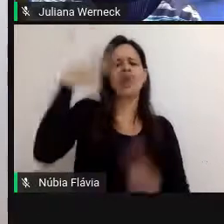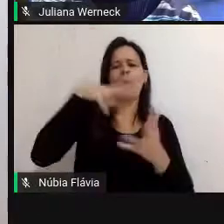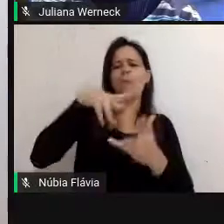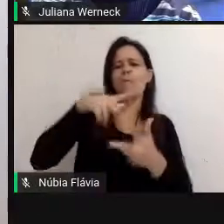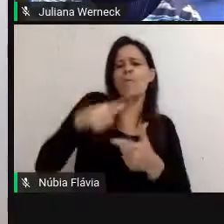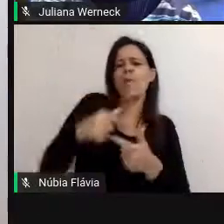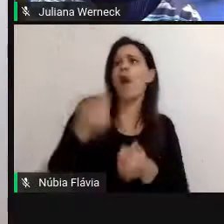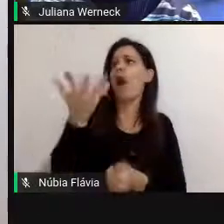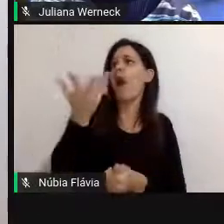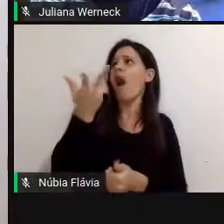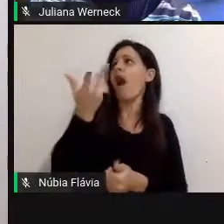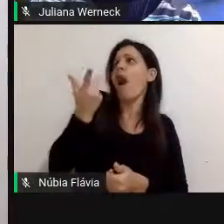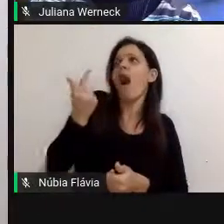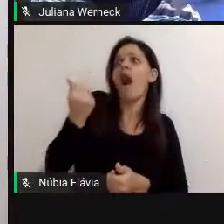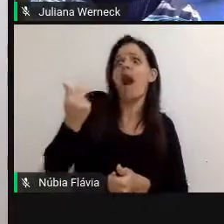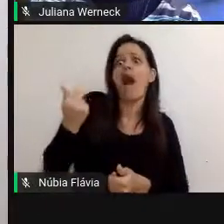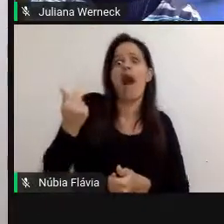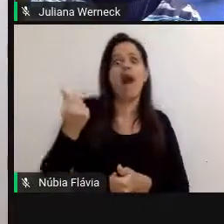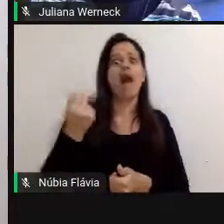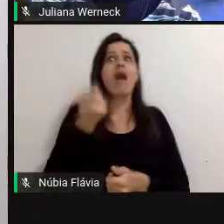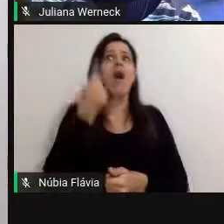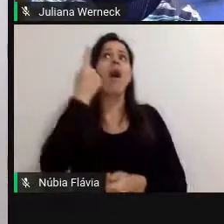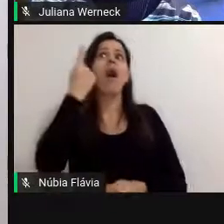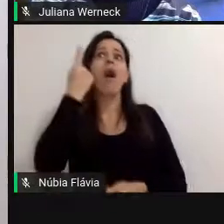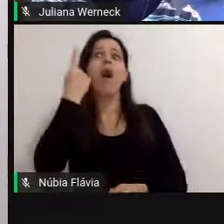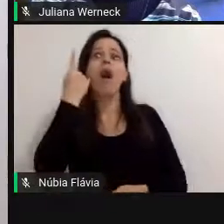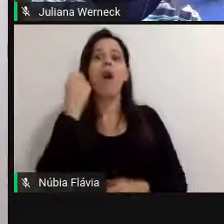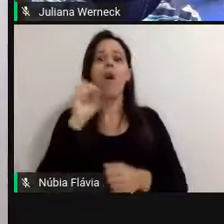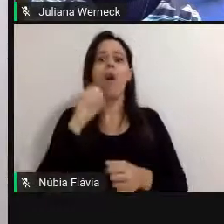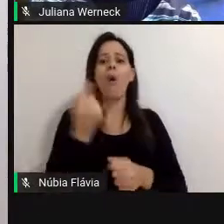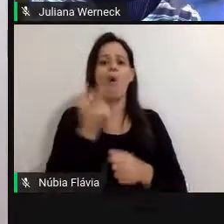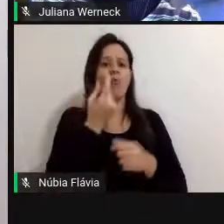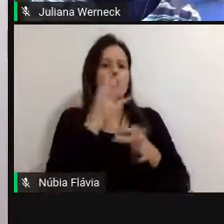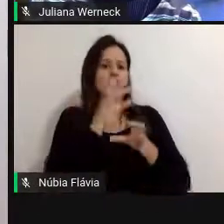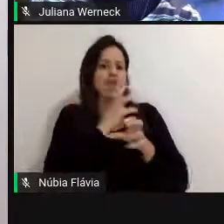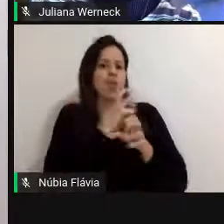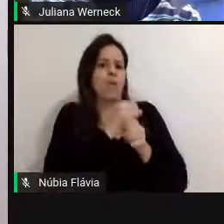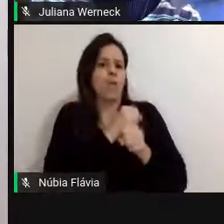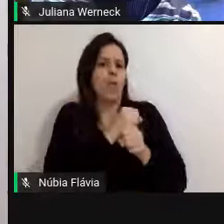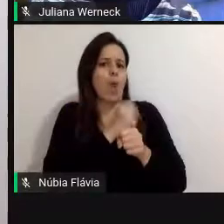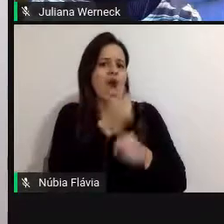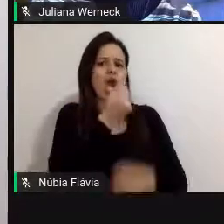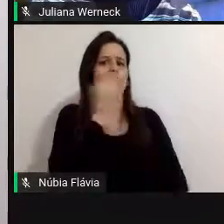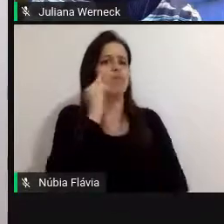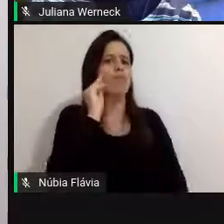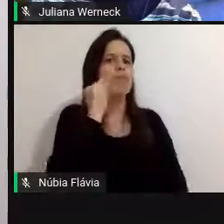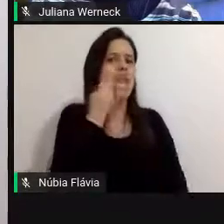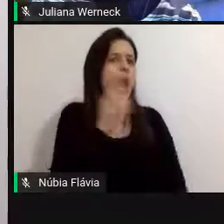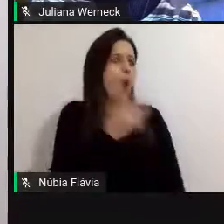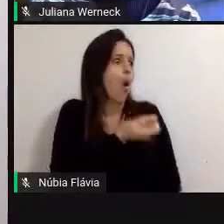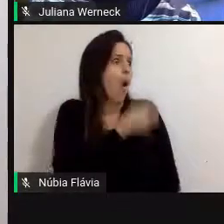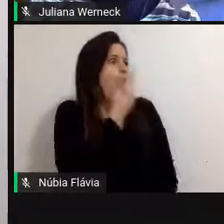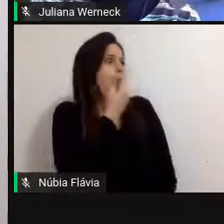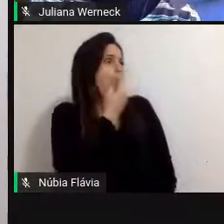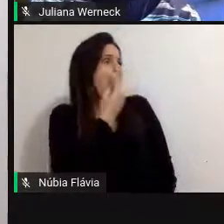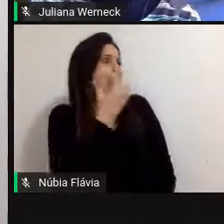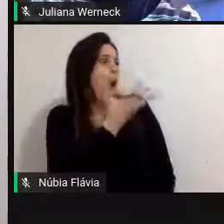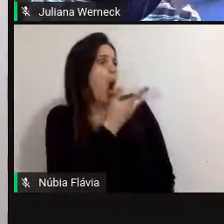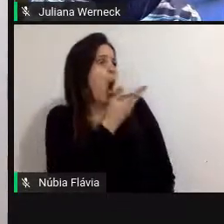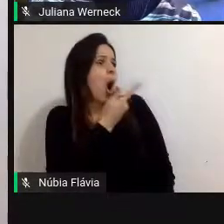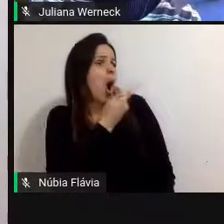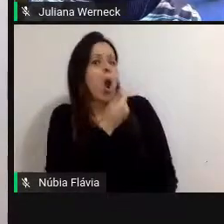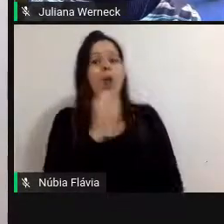outras pessoas, uma vida extraordinária pode ser acumular bens, ter 1 milhão na conta. Para outras pessoas, vai